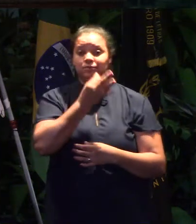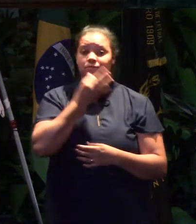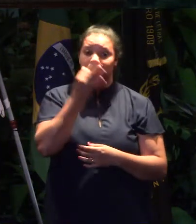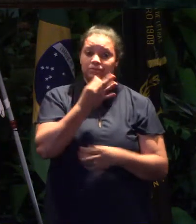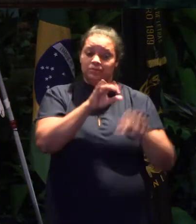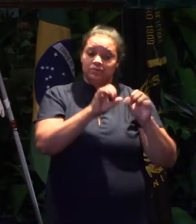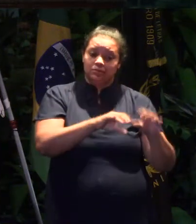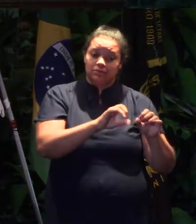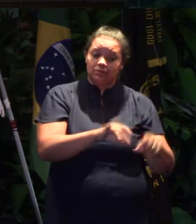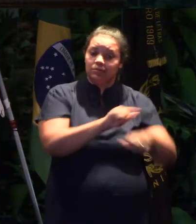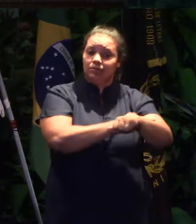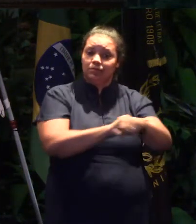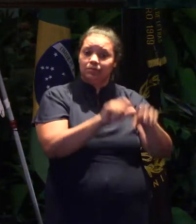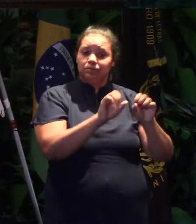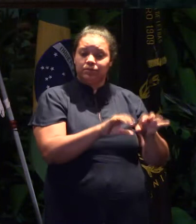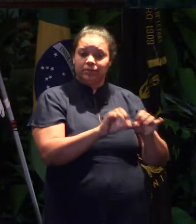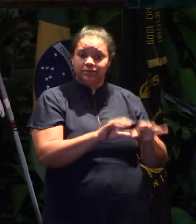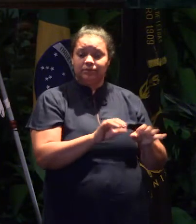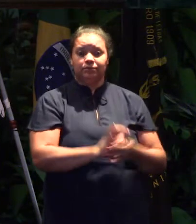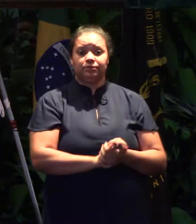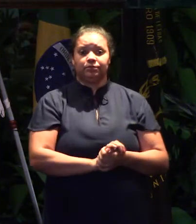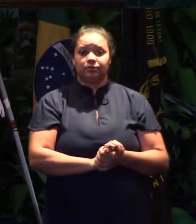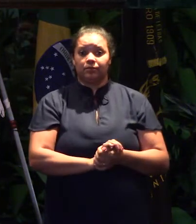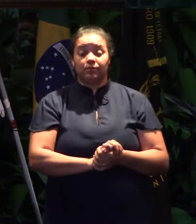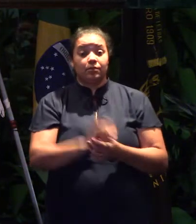dos sentidos. O Pequenas Histórias de Luz e Som